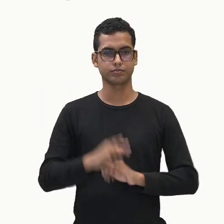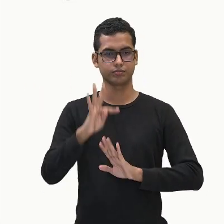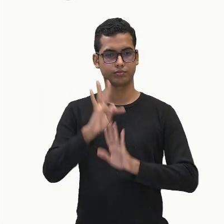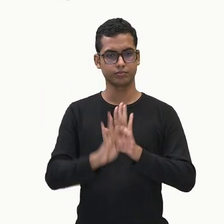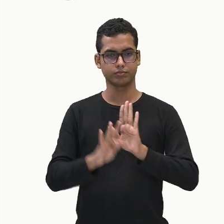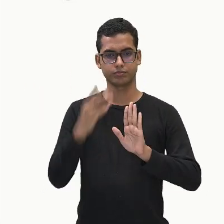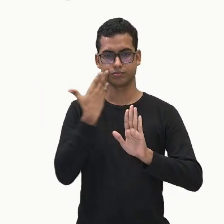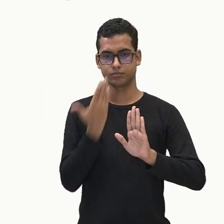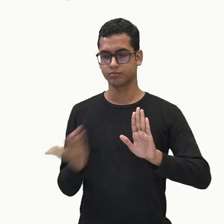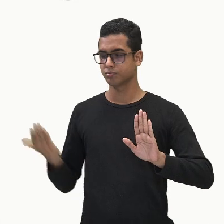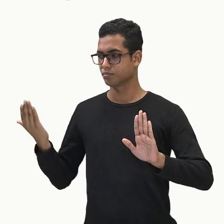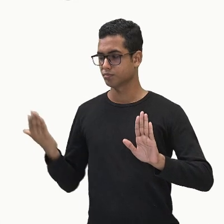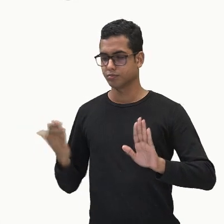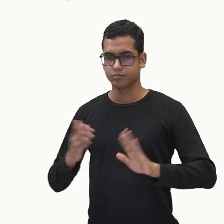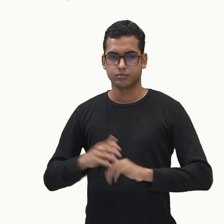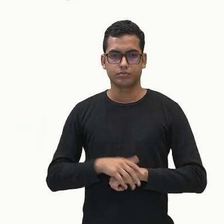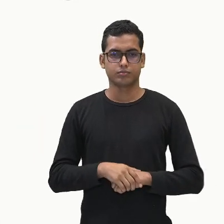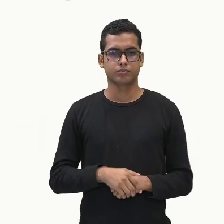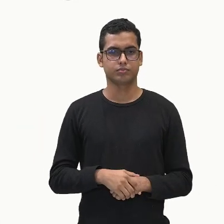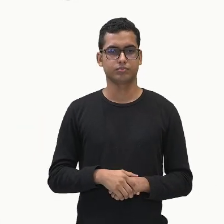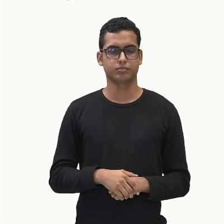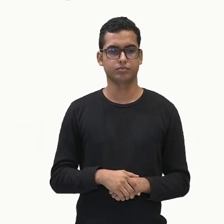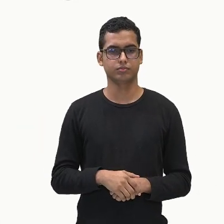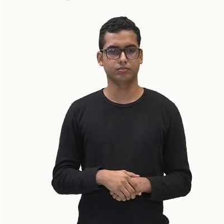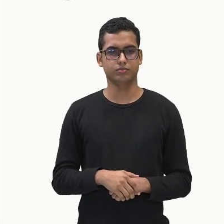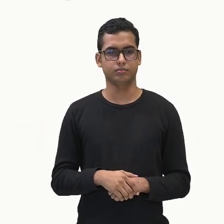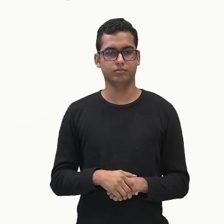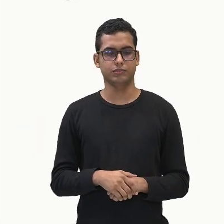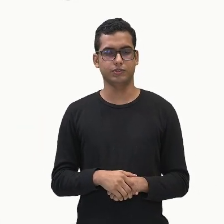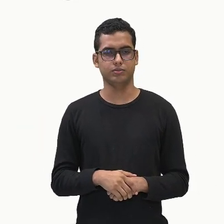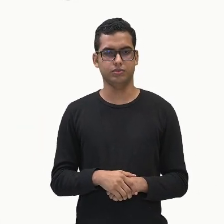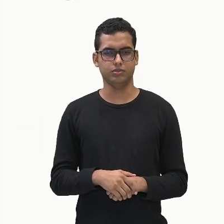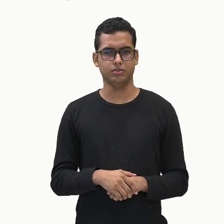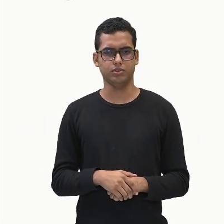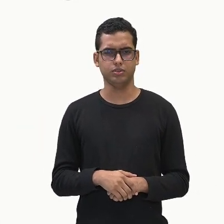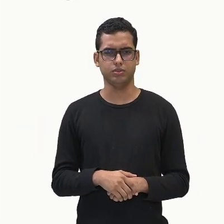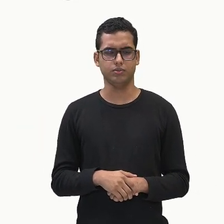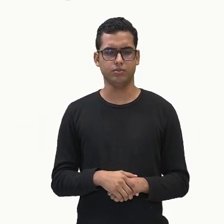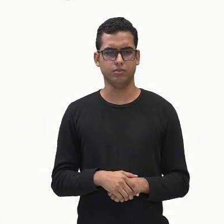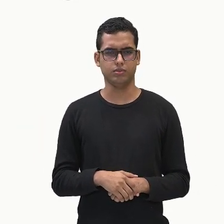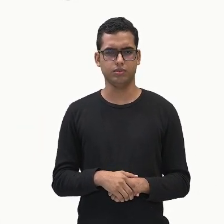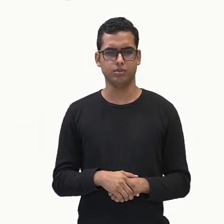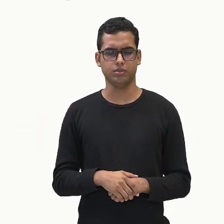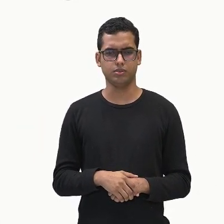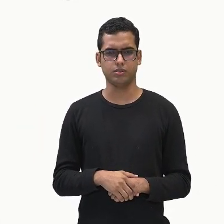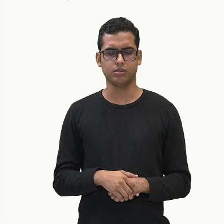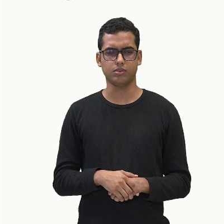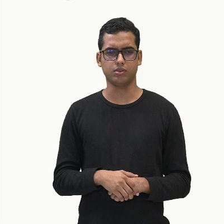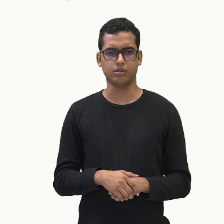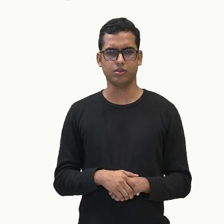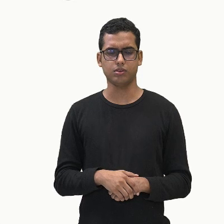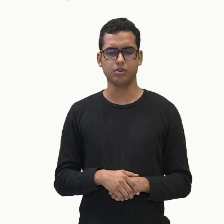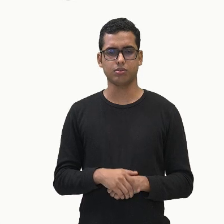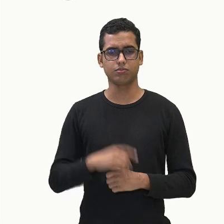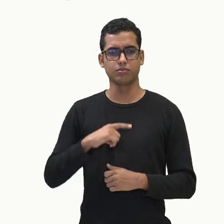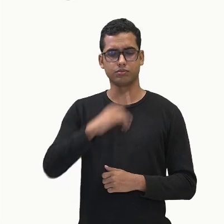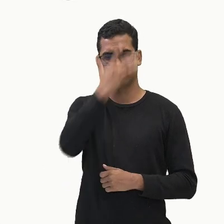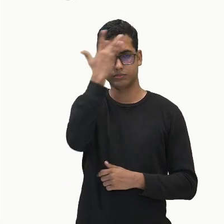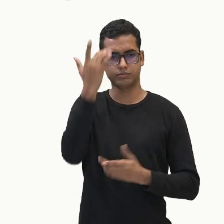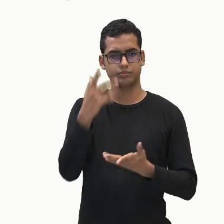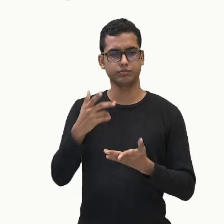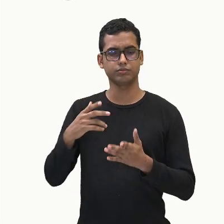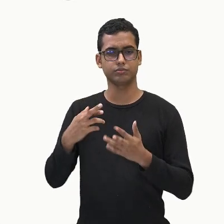de materiais ou escombros e também sua descarga. Então, é a pessoa que vai ali mexer na